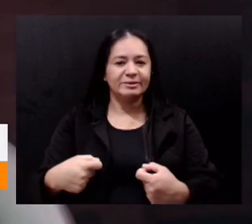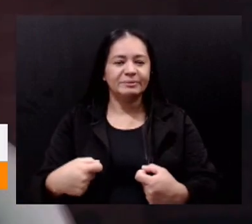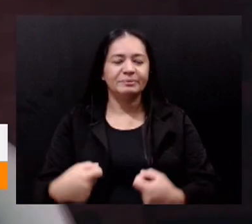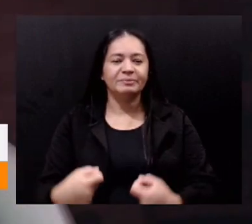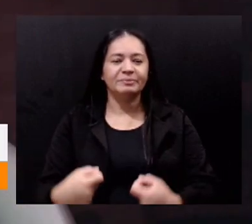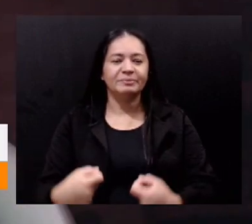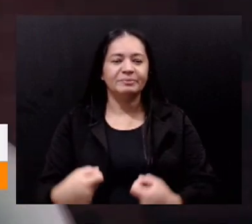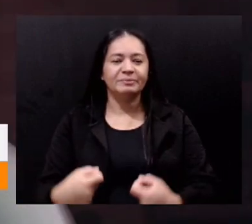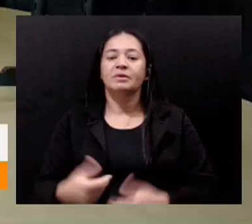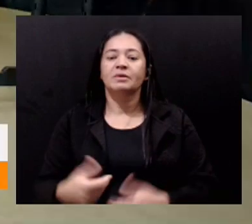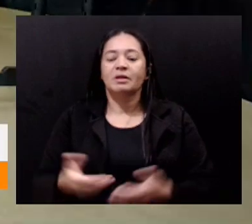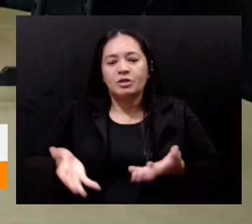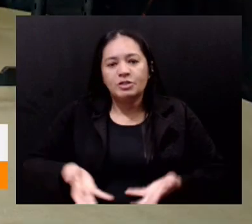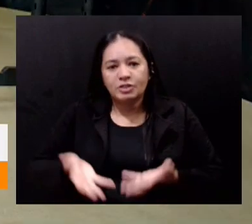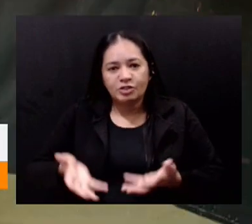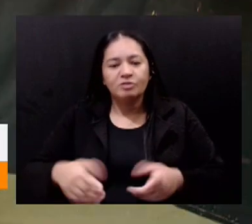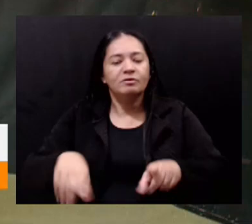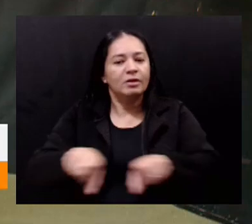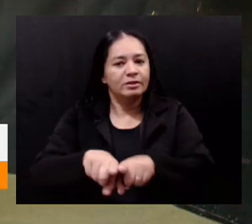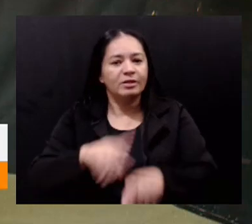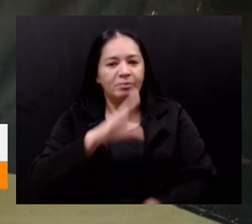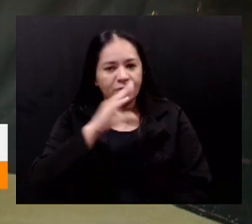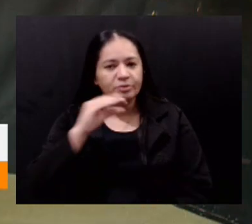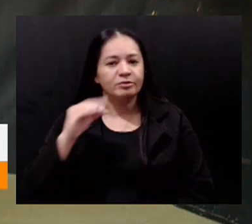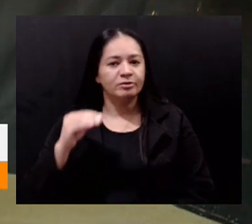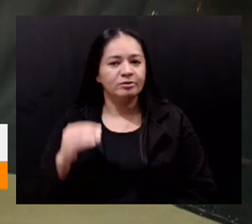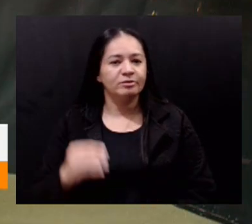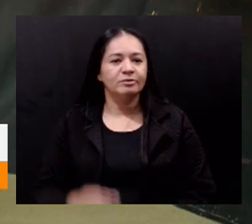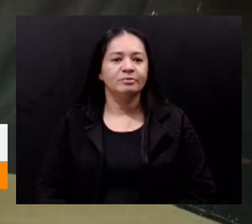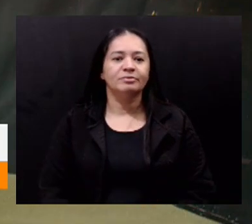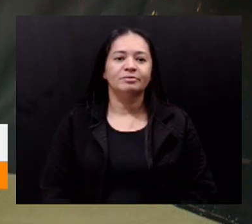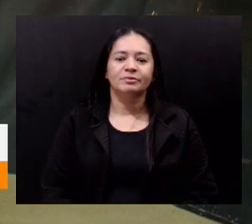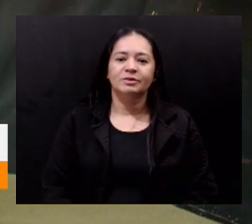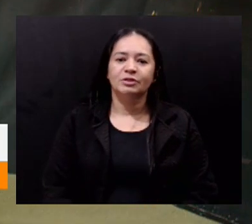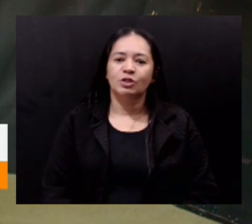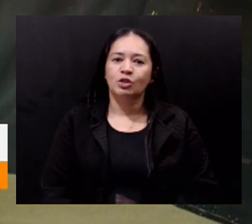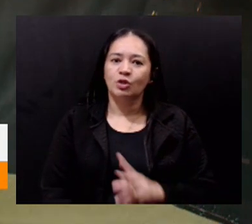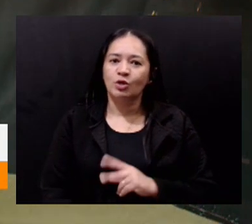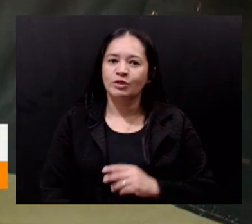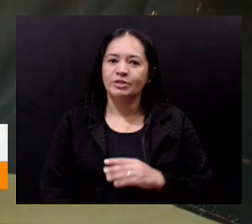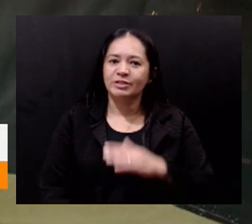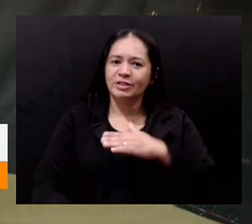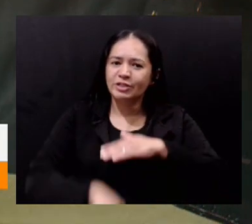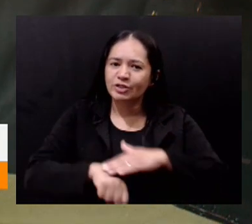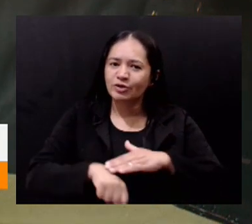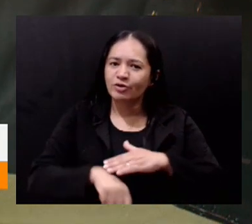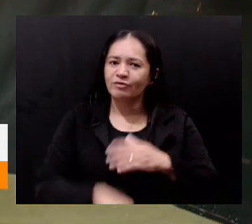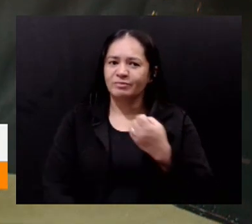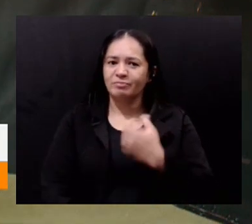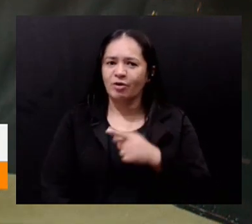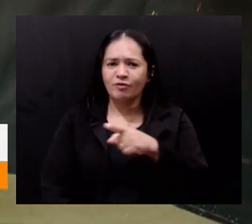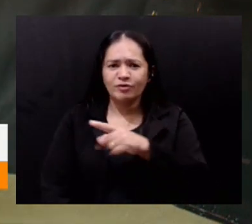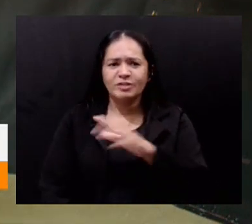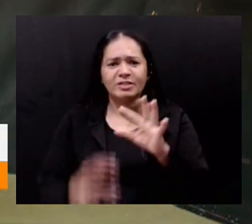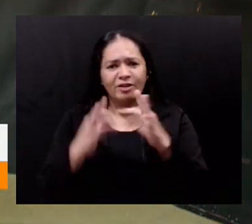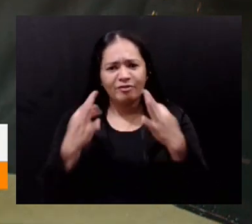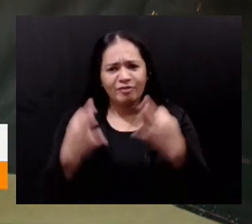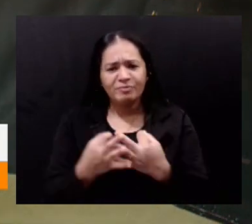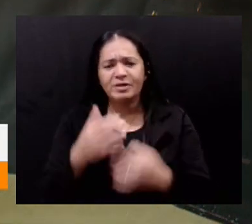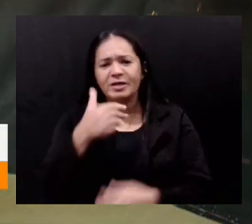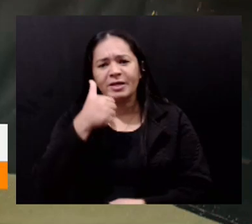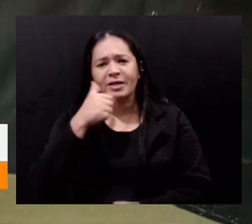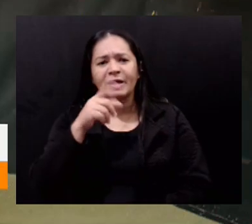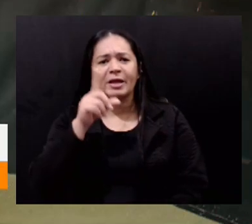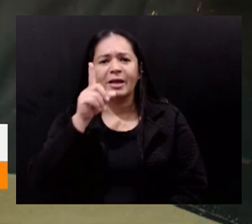nossos adolescentes. Verdade, né? Que bate-papo interessante. Você que é mãe, né? Você pai e você adolescente que está assistindo a gente, vai assistir depois